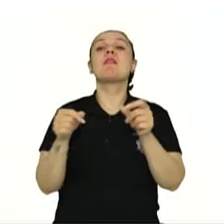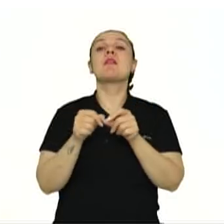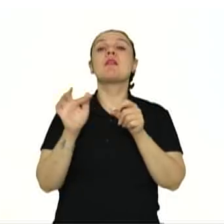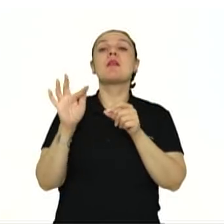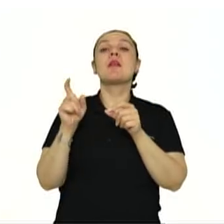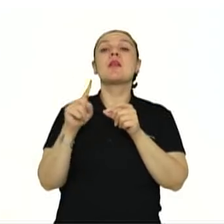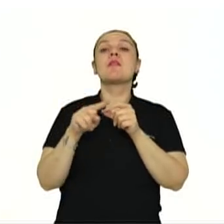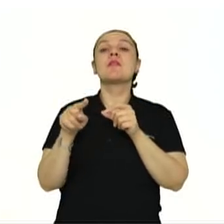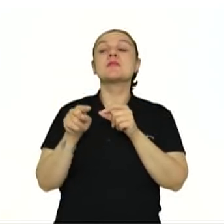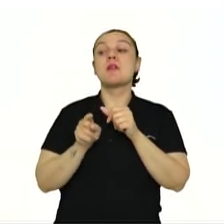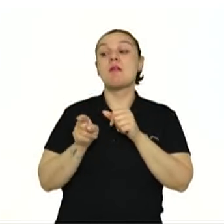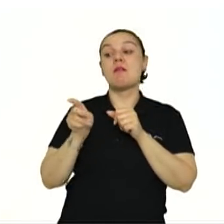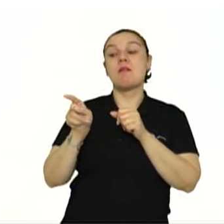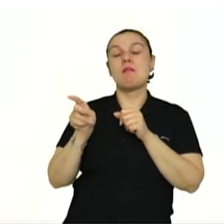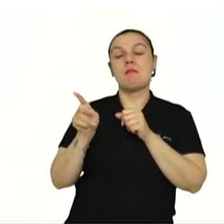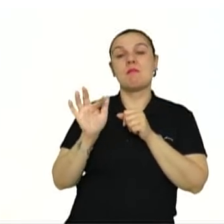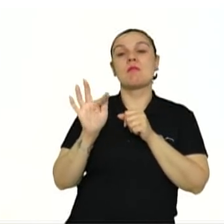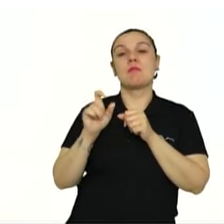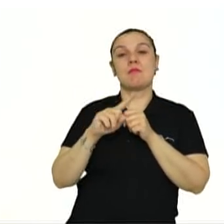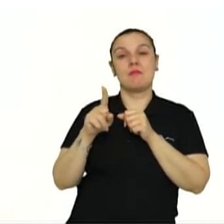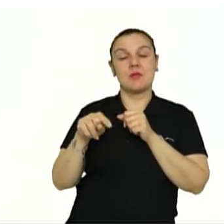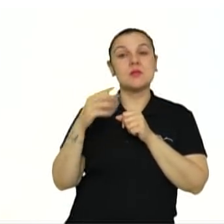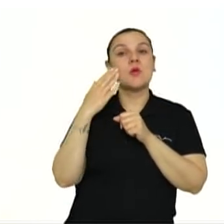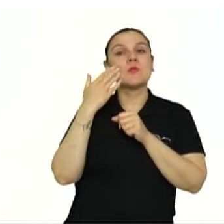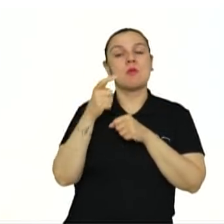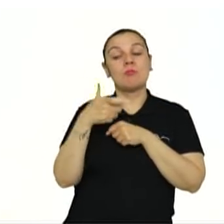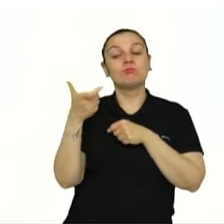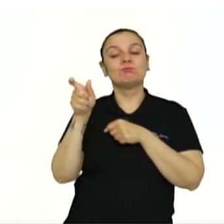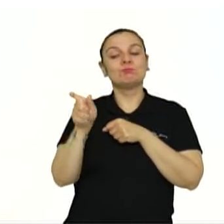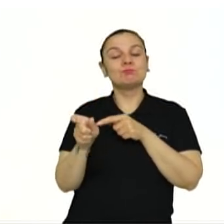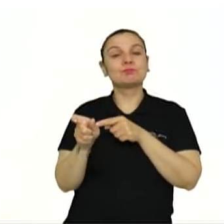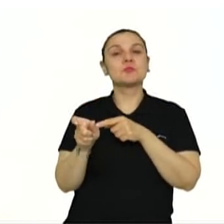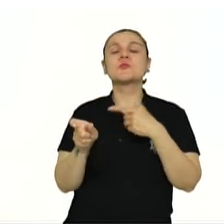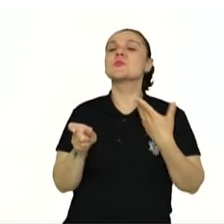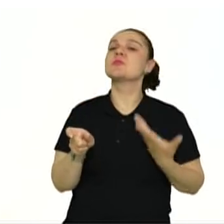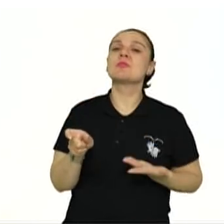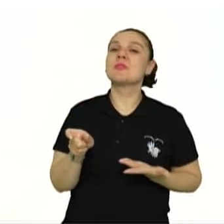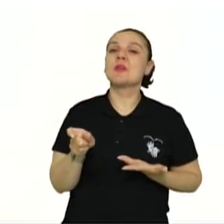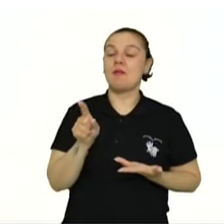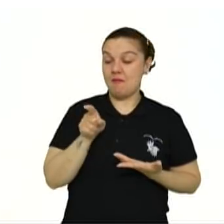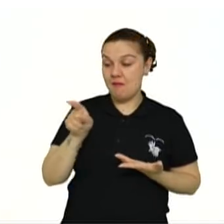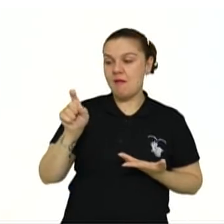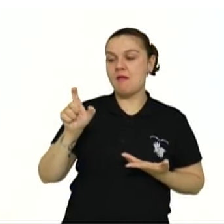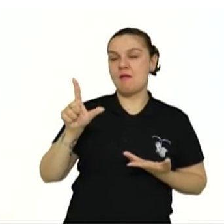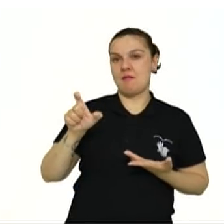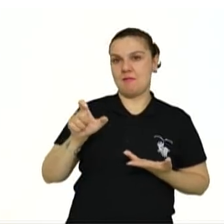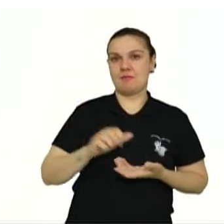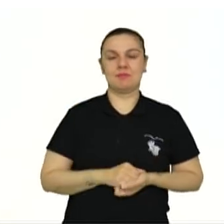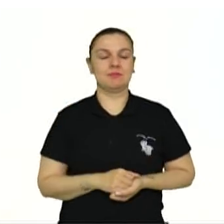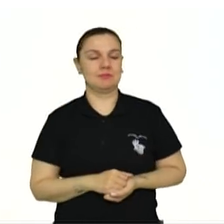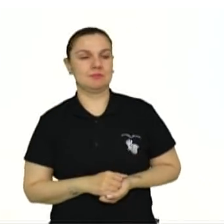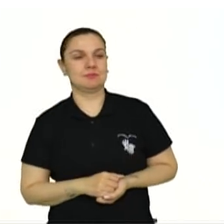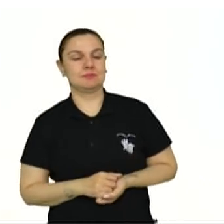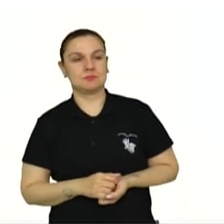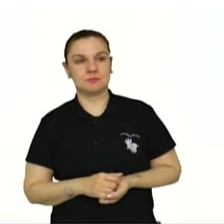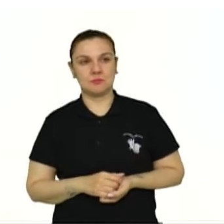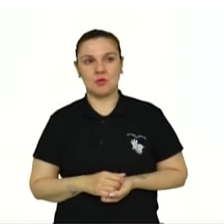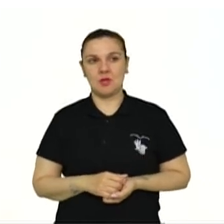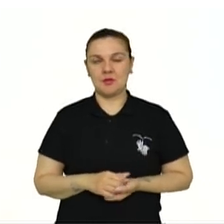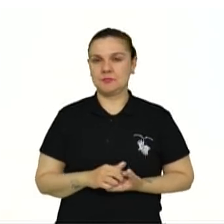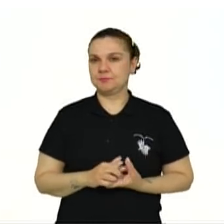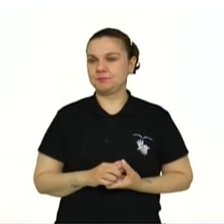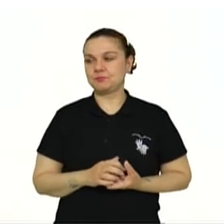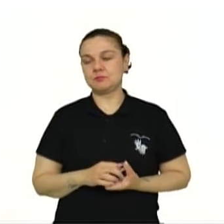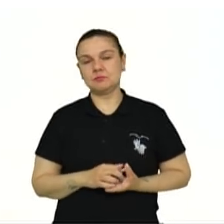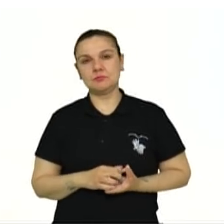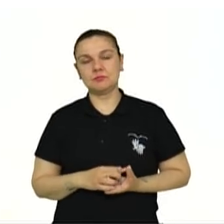fez? Ele fez, né? Então, eu sei que alguém fez, mas este alguém é ele, tá? Então, por exemplo, se esse